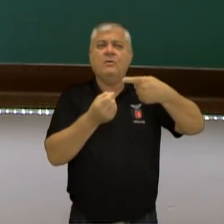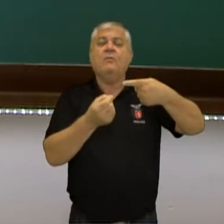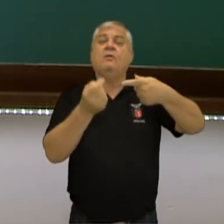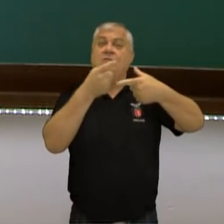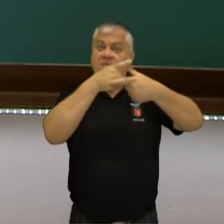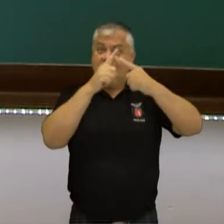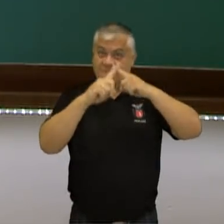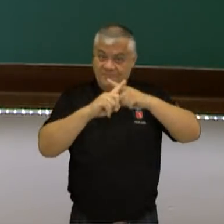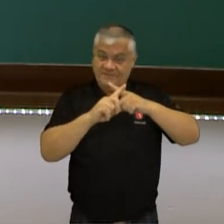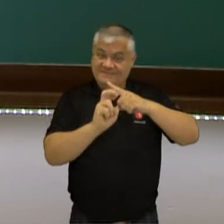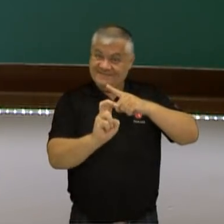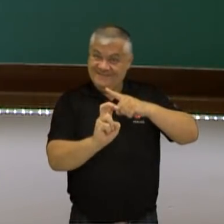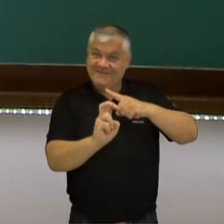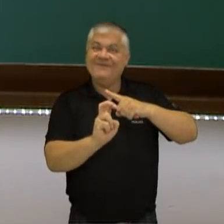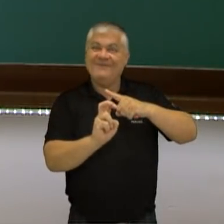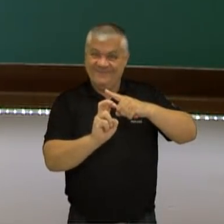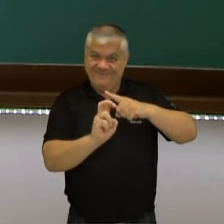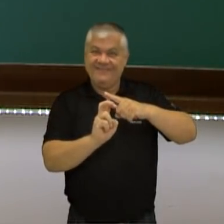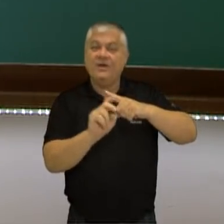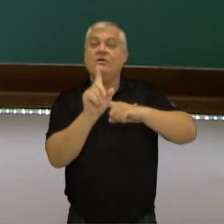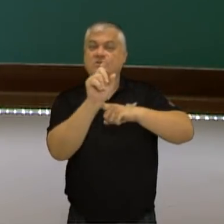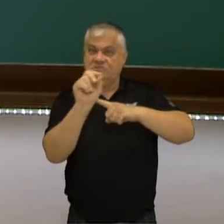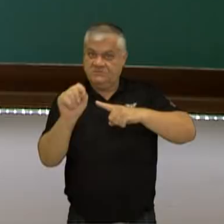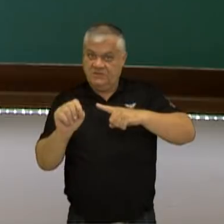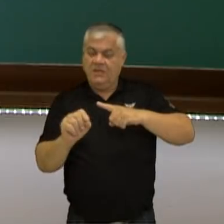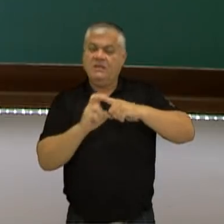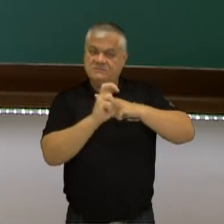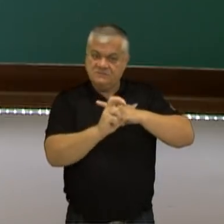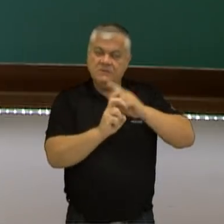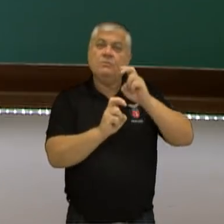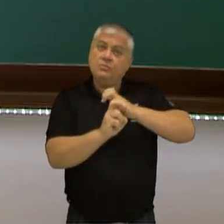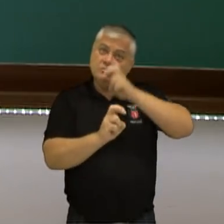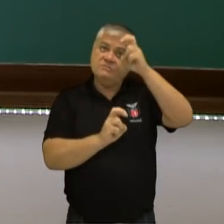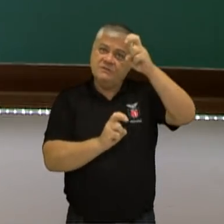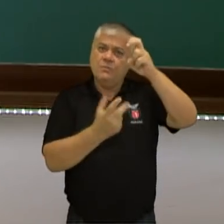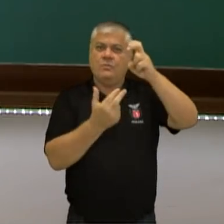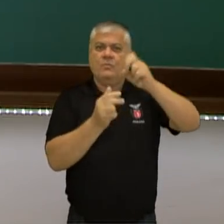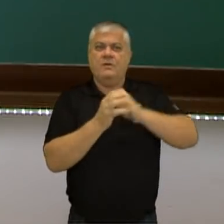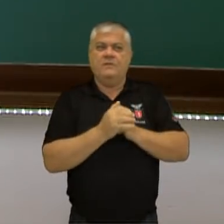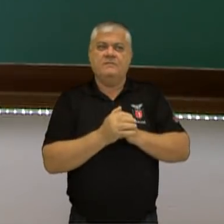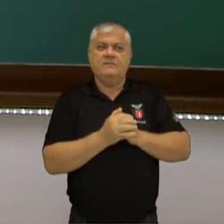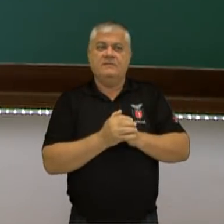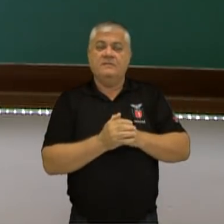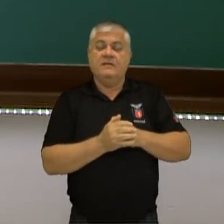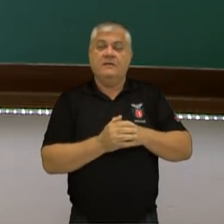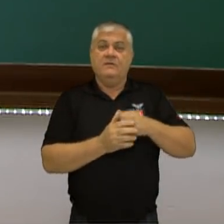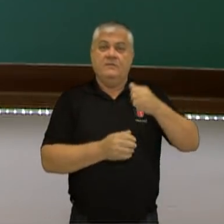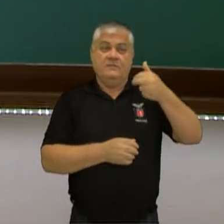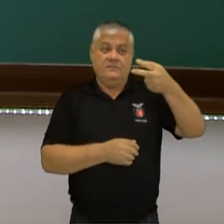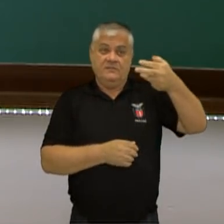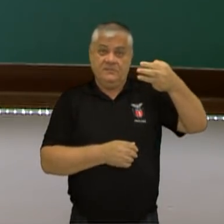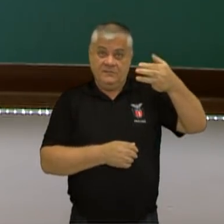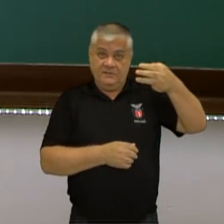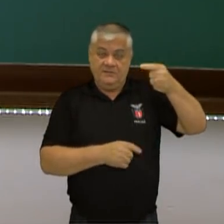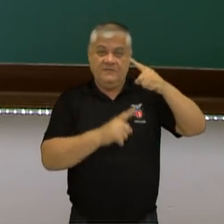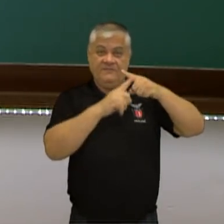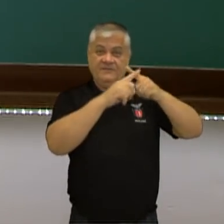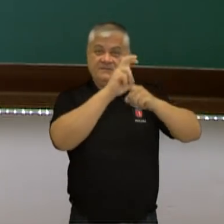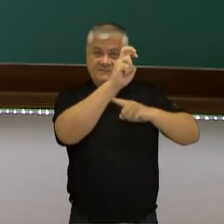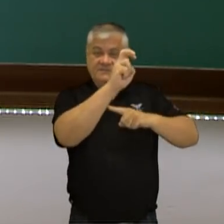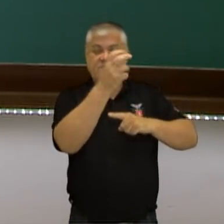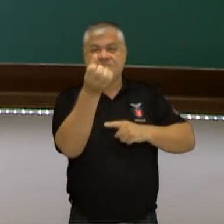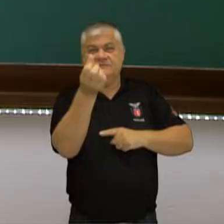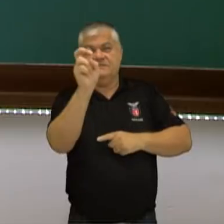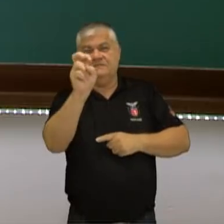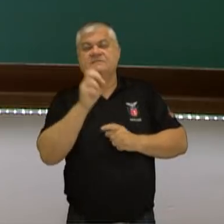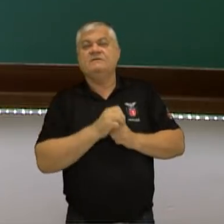no denominador, o numerador eu também tenho que multiplicar por 5. Logo, 13 vezes 5 é 65 e 65